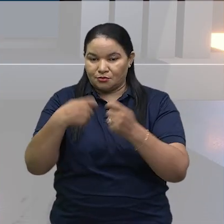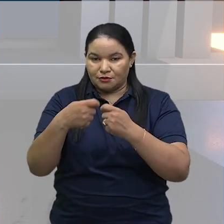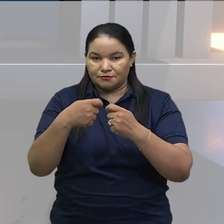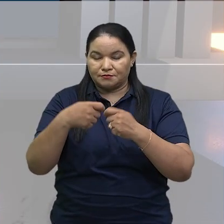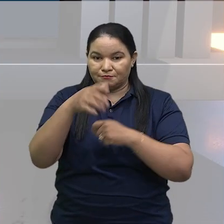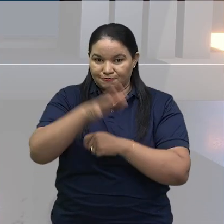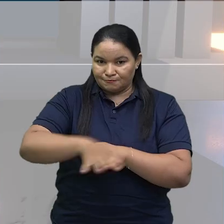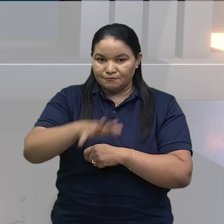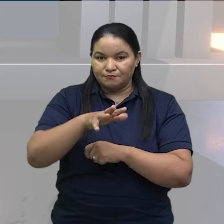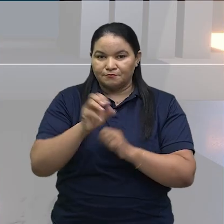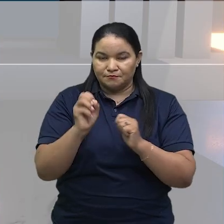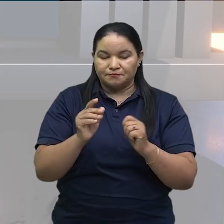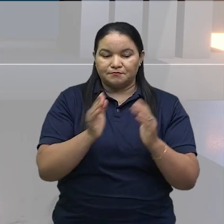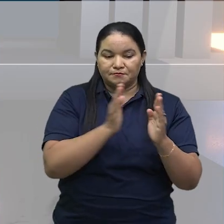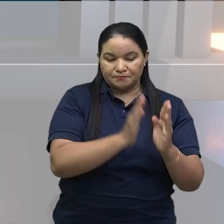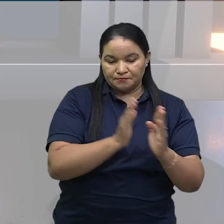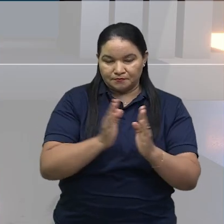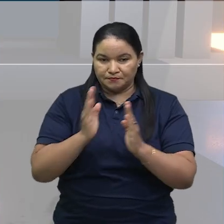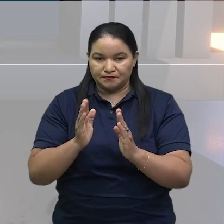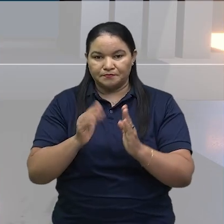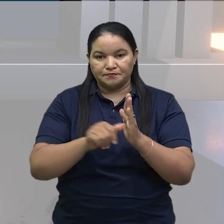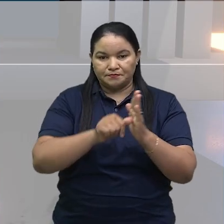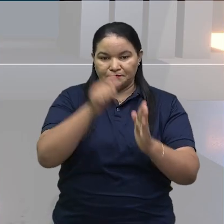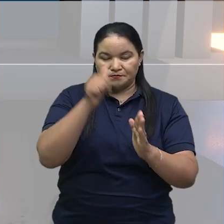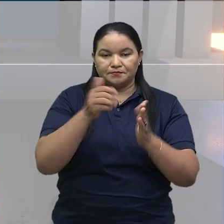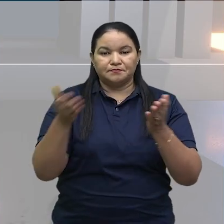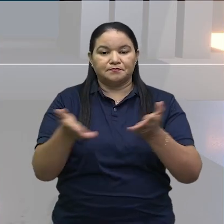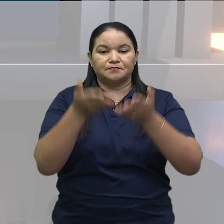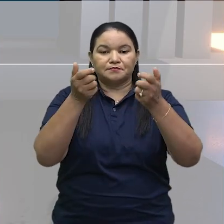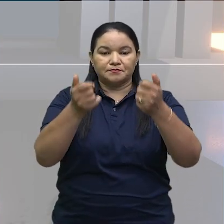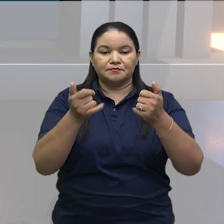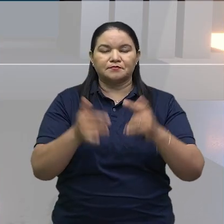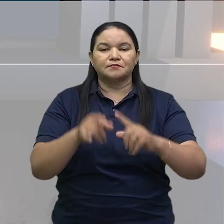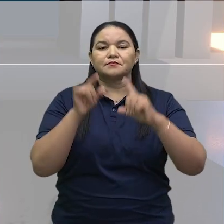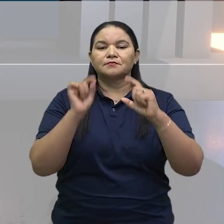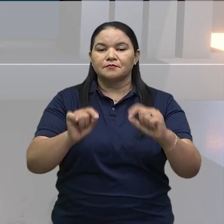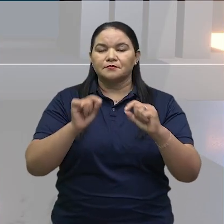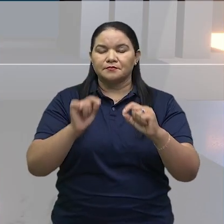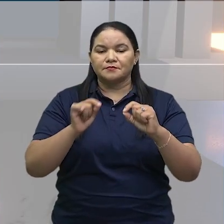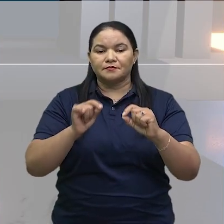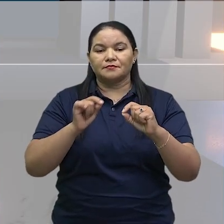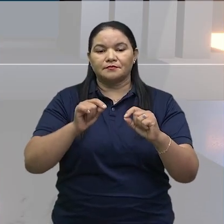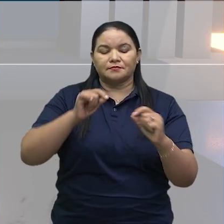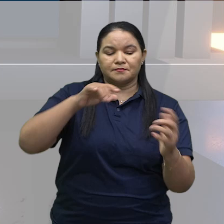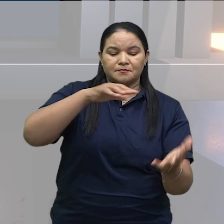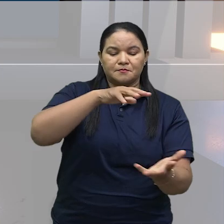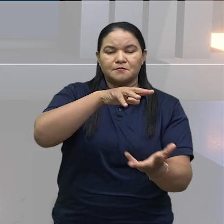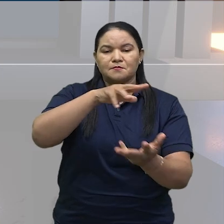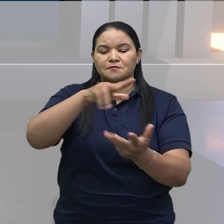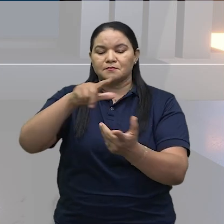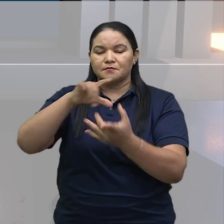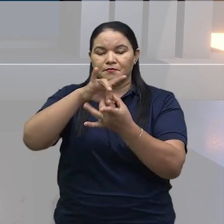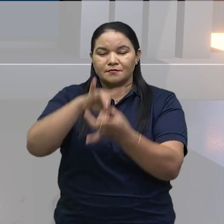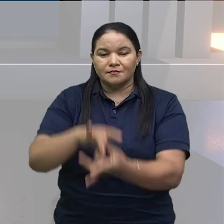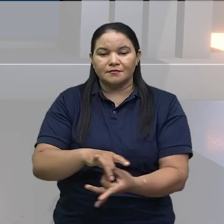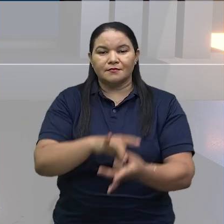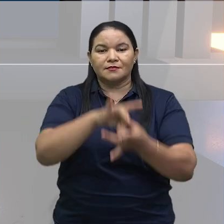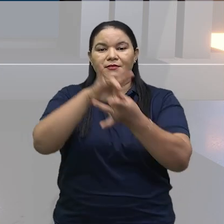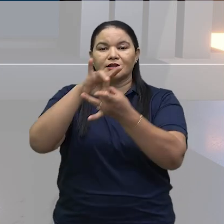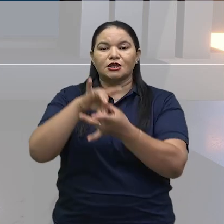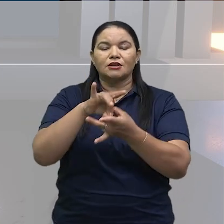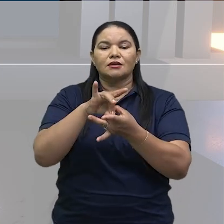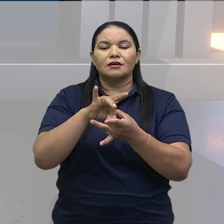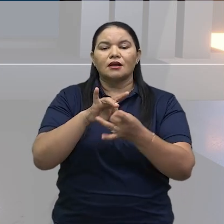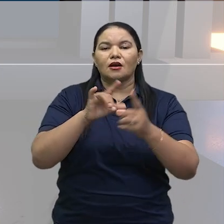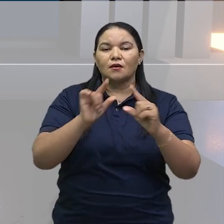bom? Mas é claro que nós vamos por etapas. Primeiramente, eu quero definir aqui com vocês o que é essa globalização que